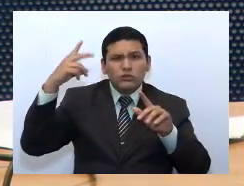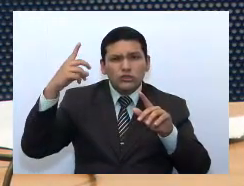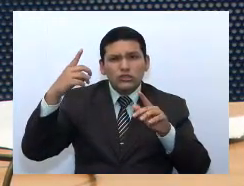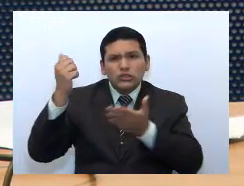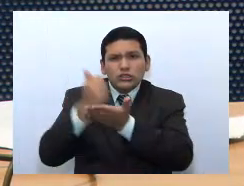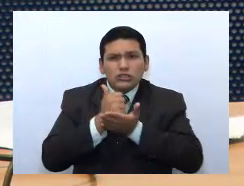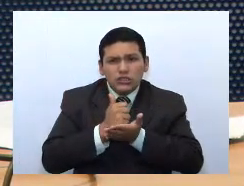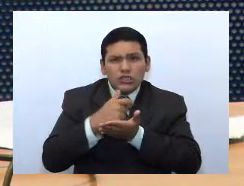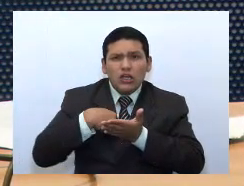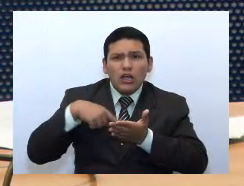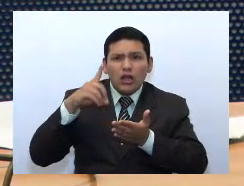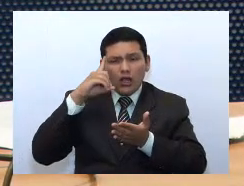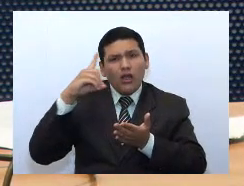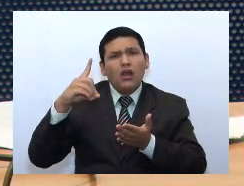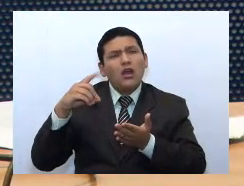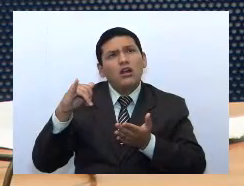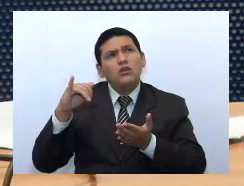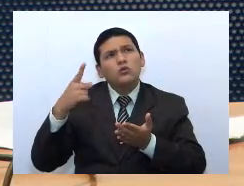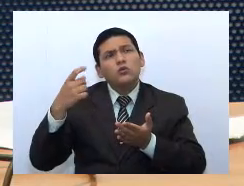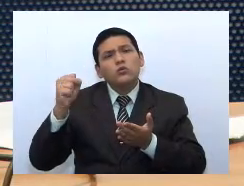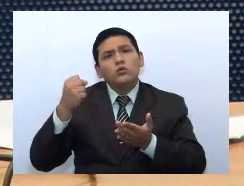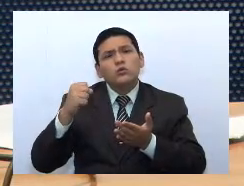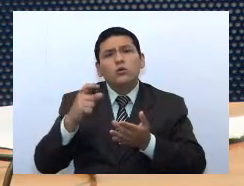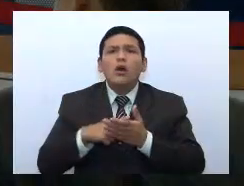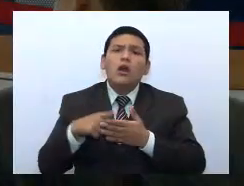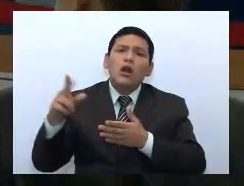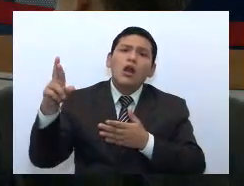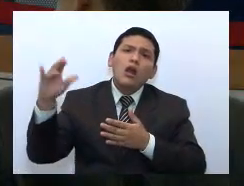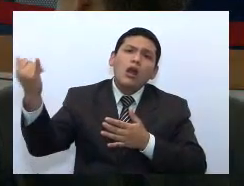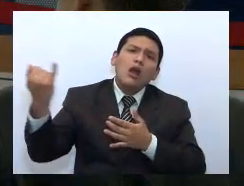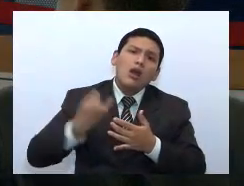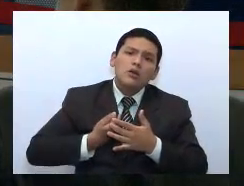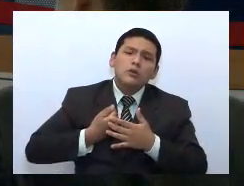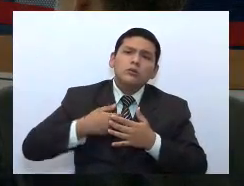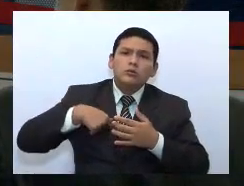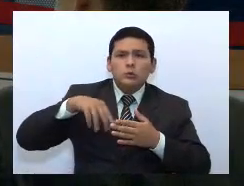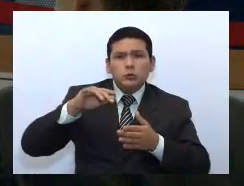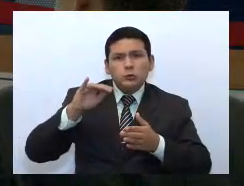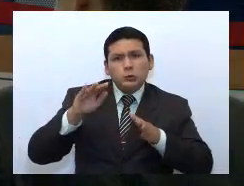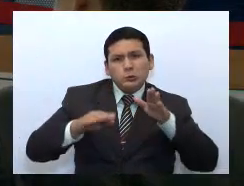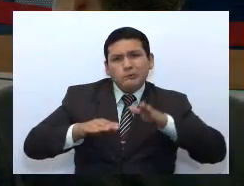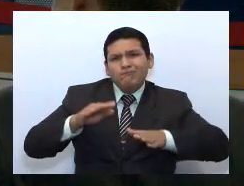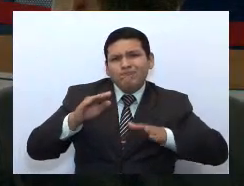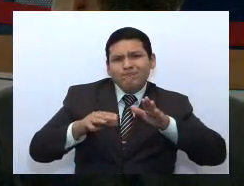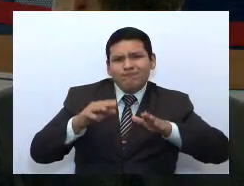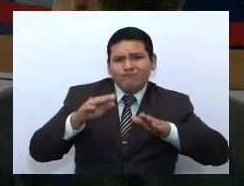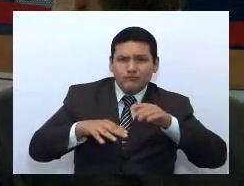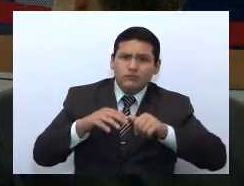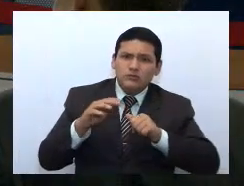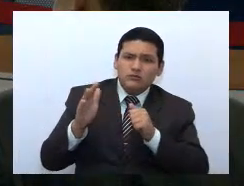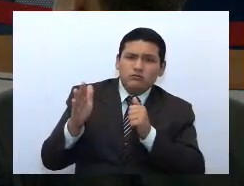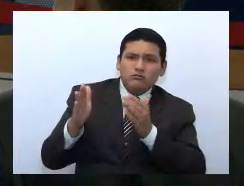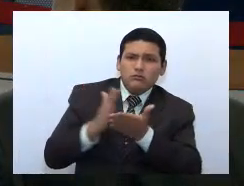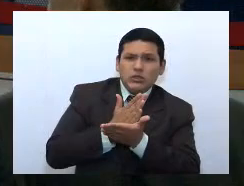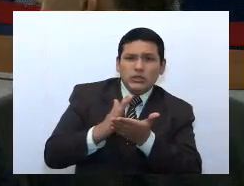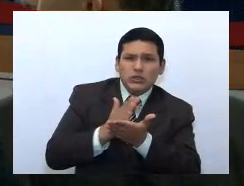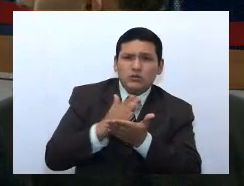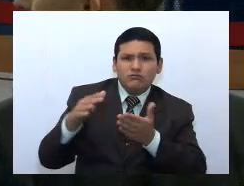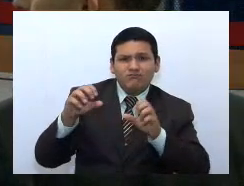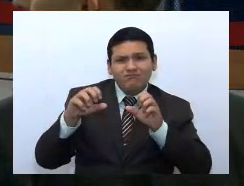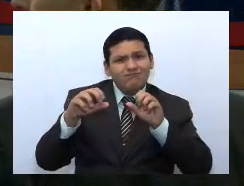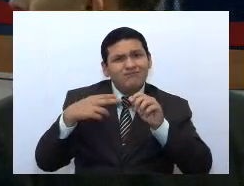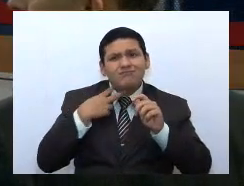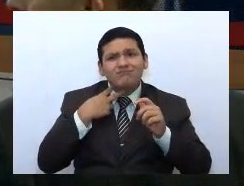diretoria do plenário nos informou que não seria possível apresentar as emendas, porque não